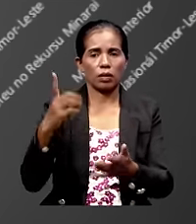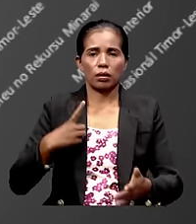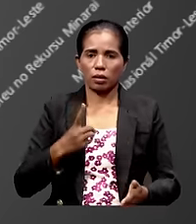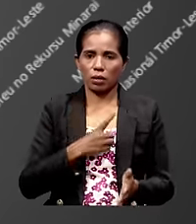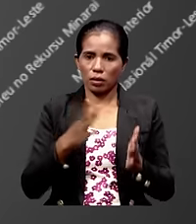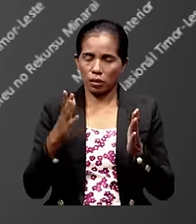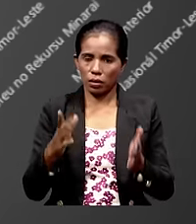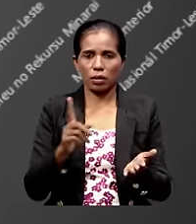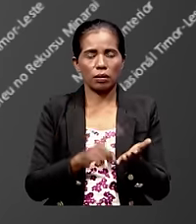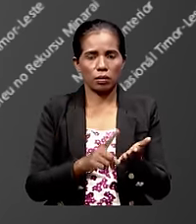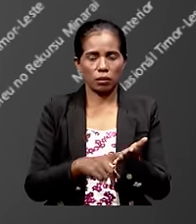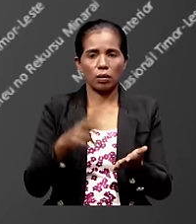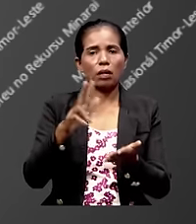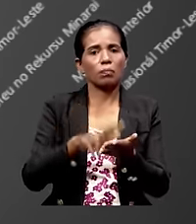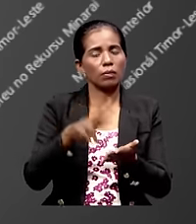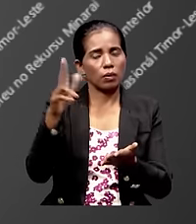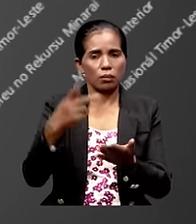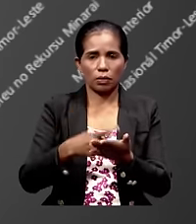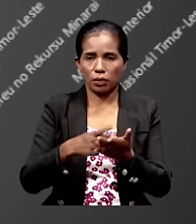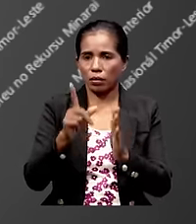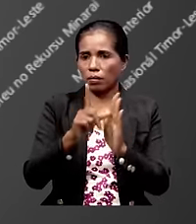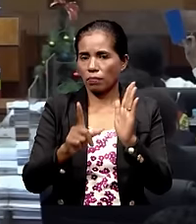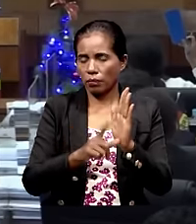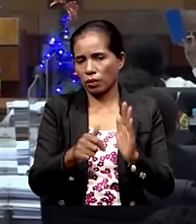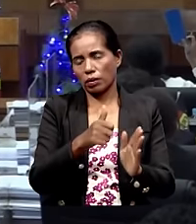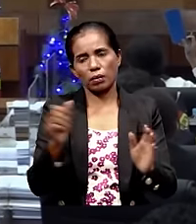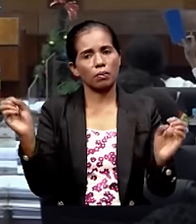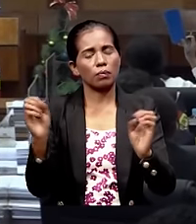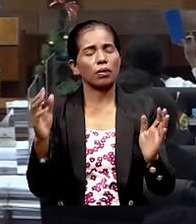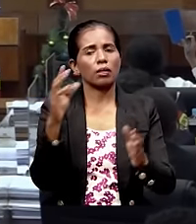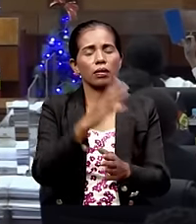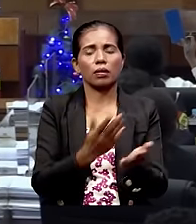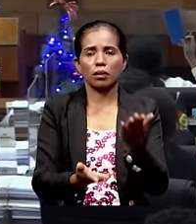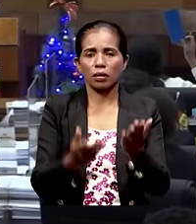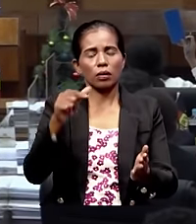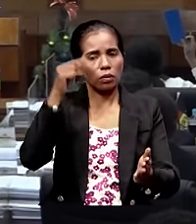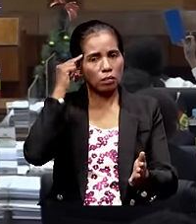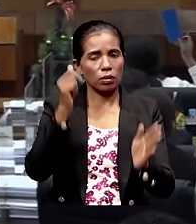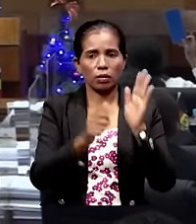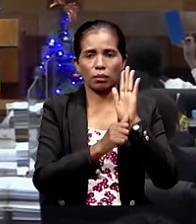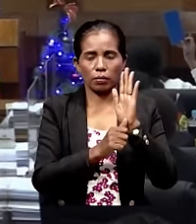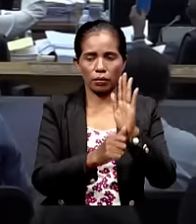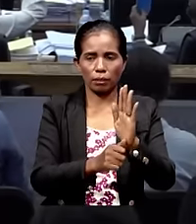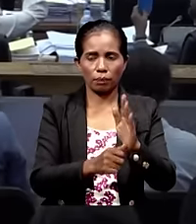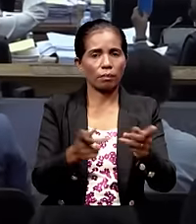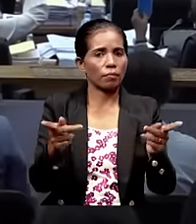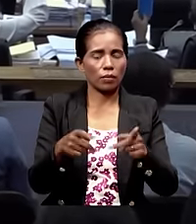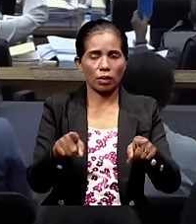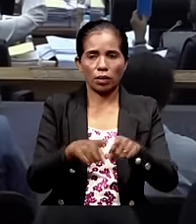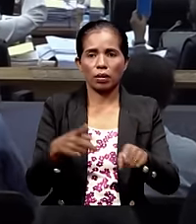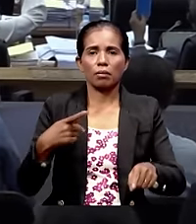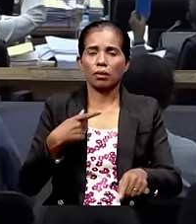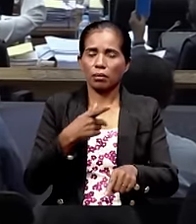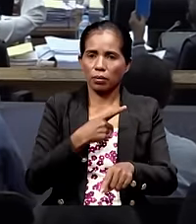Siramos discute no aprova proposta alteração balung, mai bela afeta batetu nebe governo apresenta. E fatin hanesan Parlamento Nasional